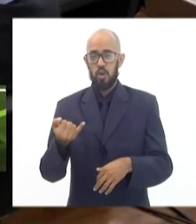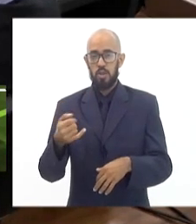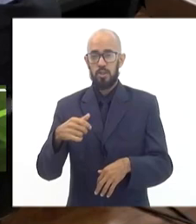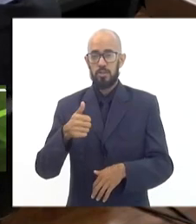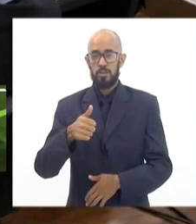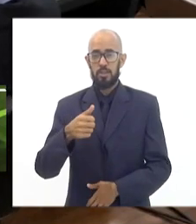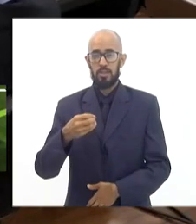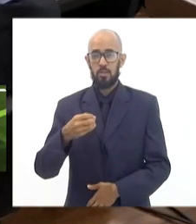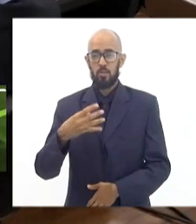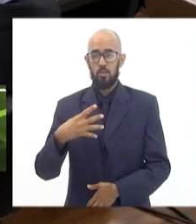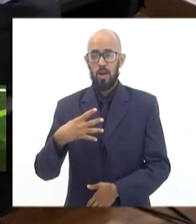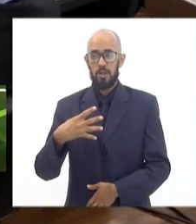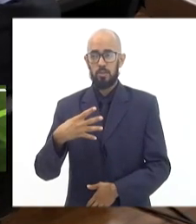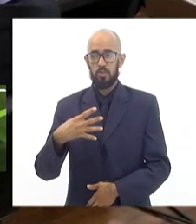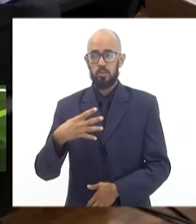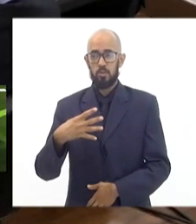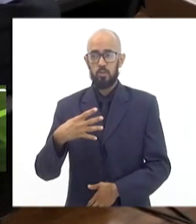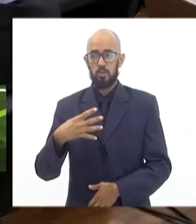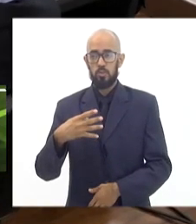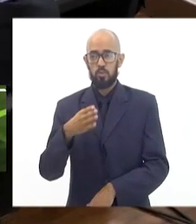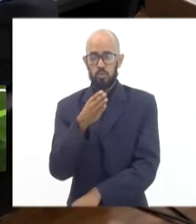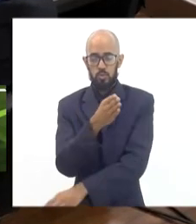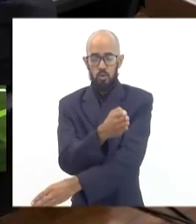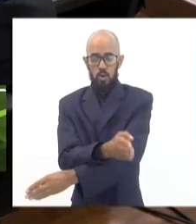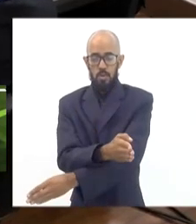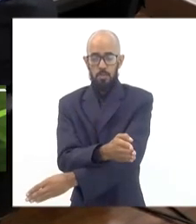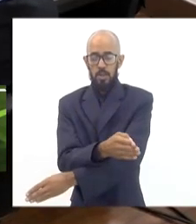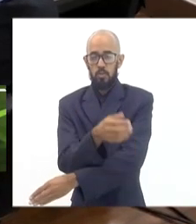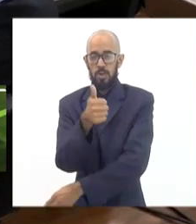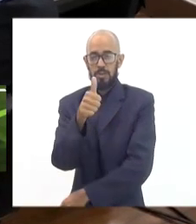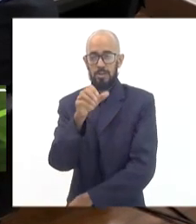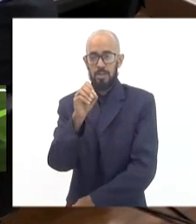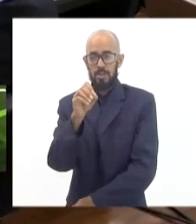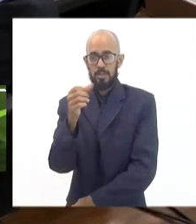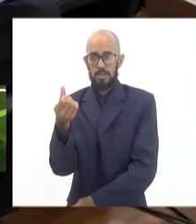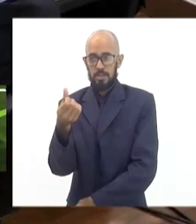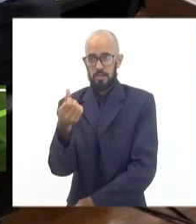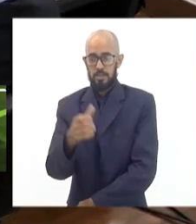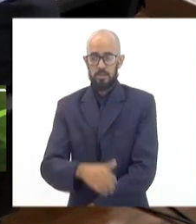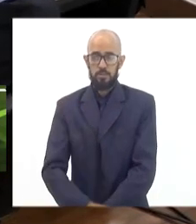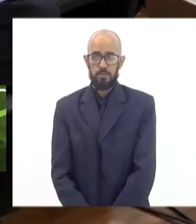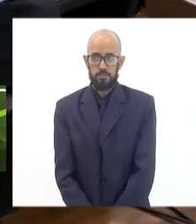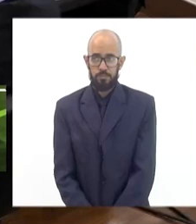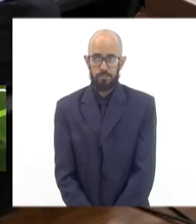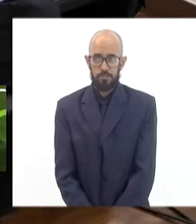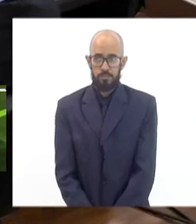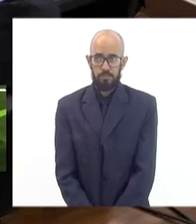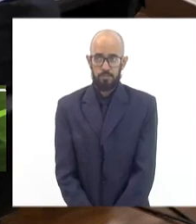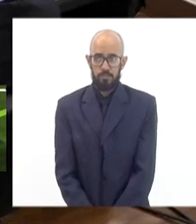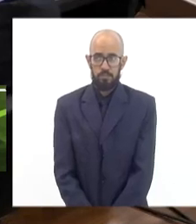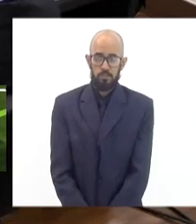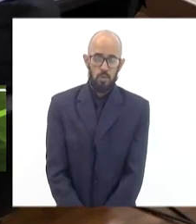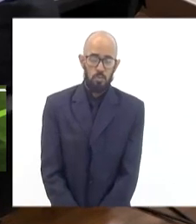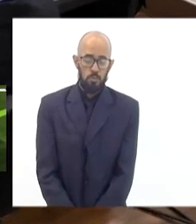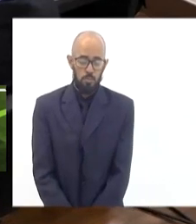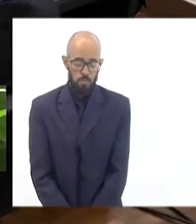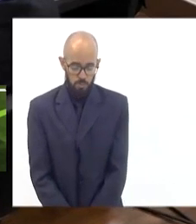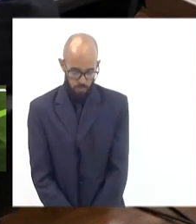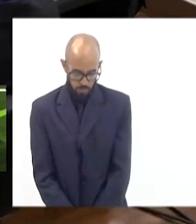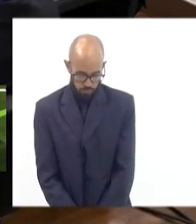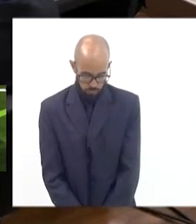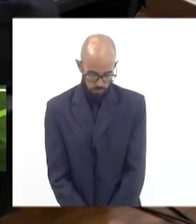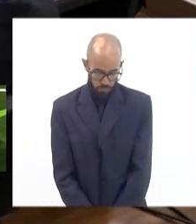Entroncamento com a rj-106 em é porque a história a história do